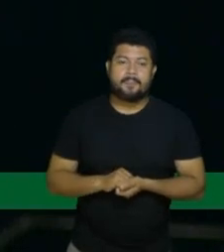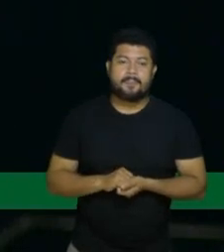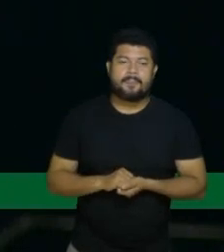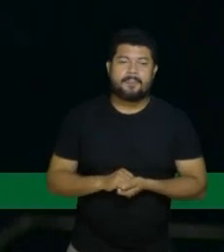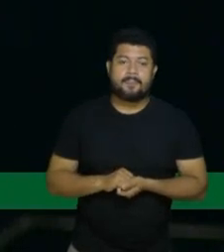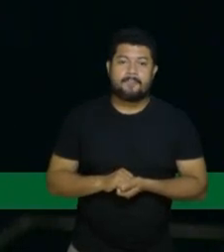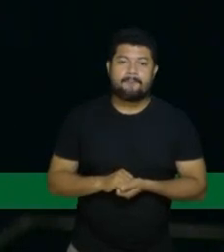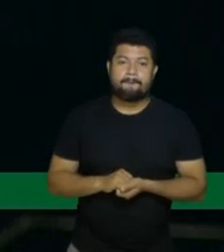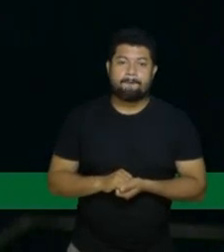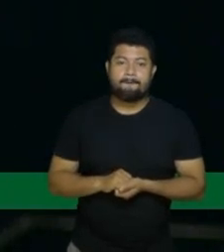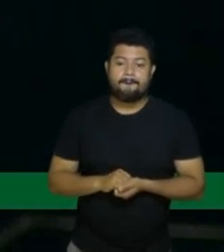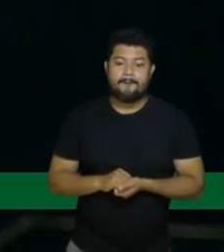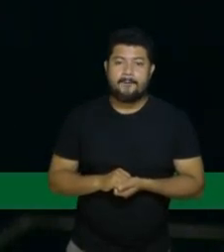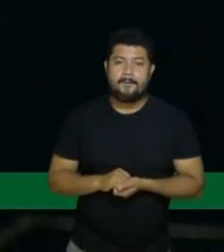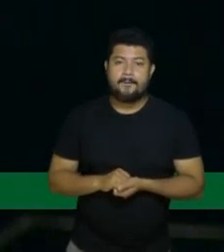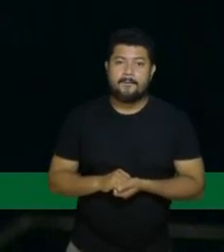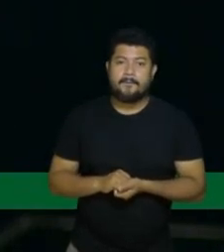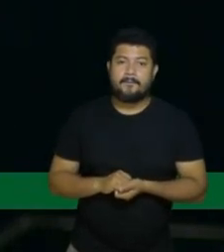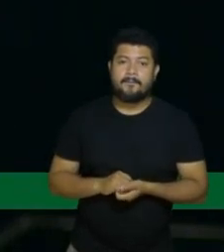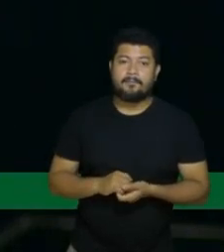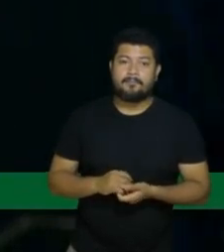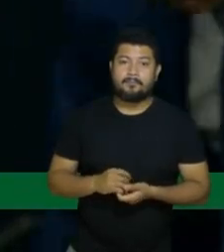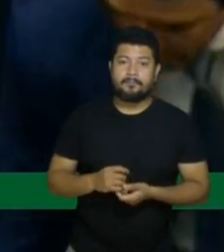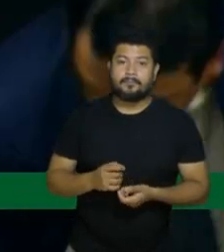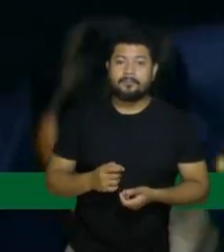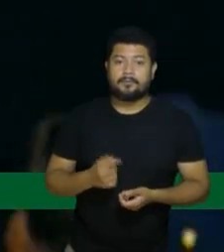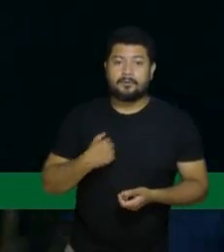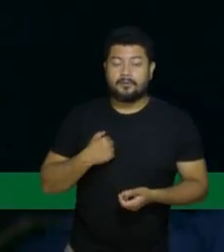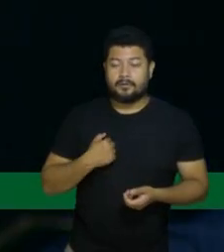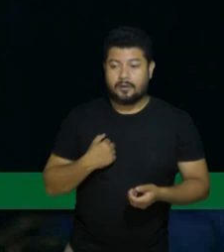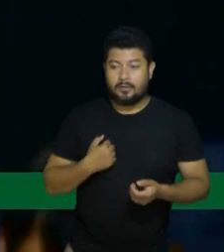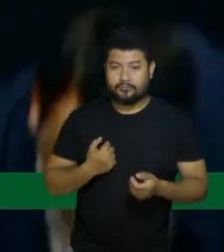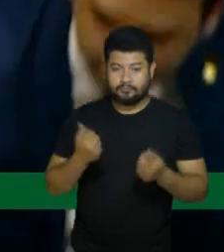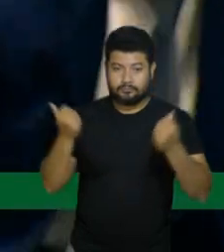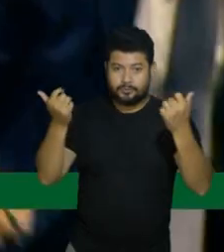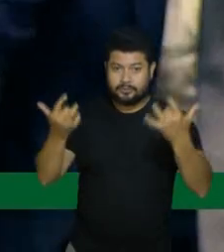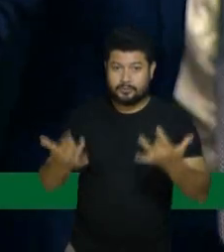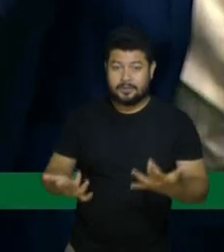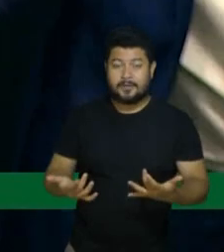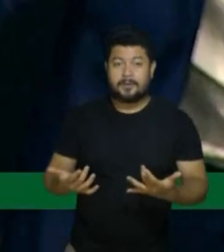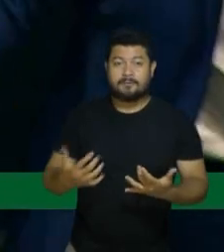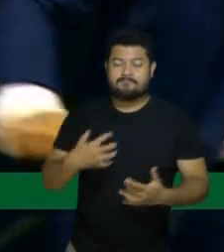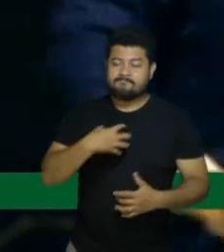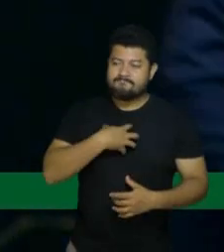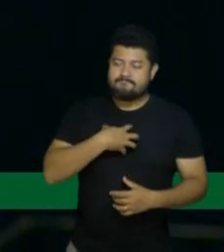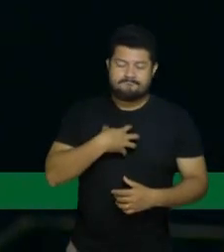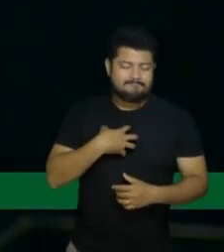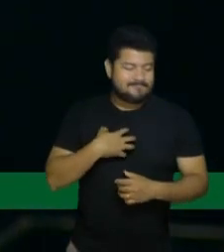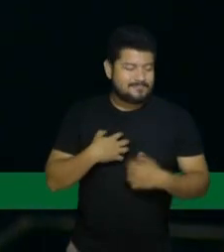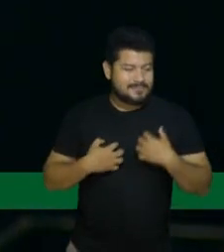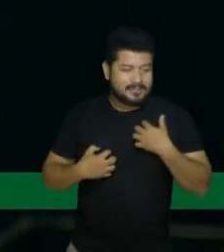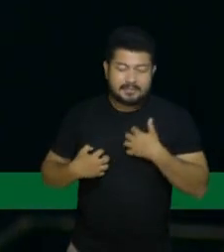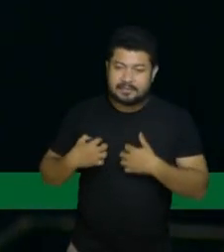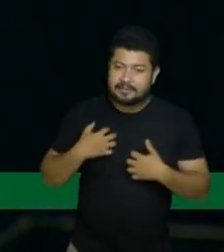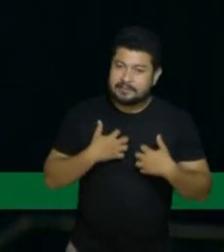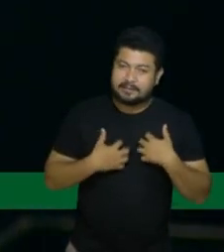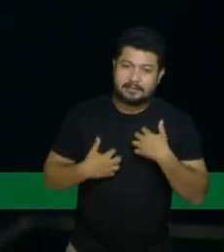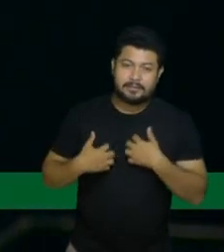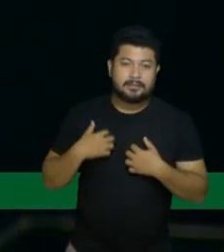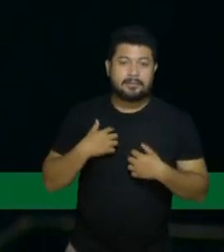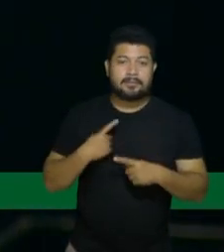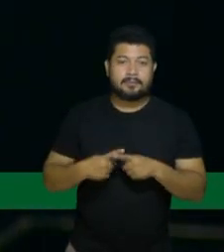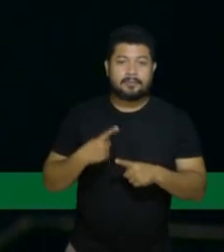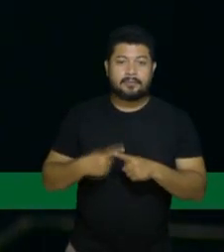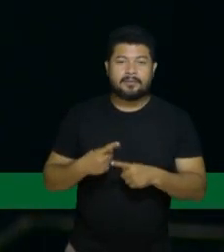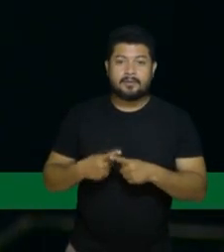obrigada vimos através desta expressar Nossa profunda aflição diante da possibilidade de